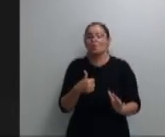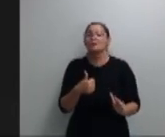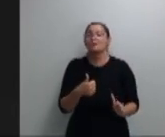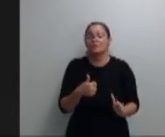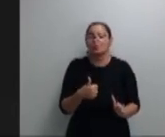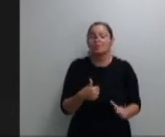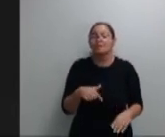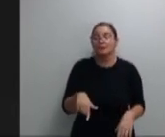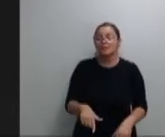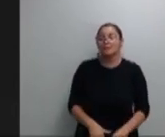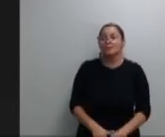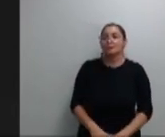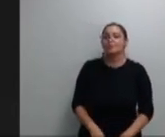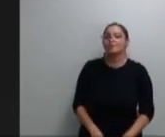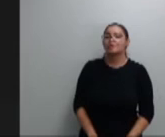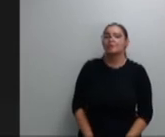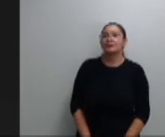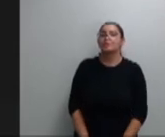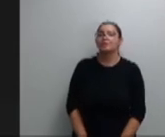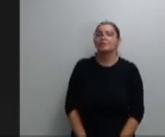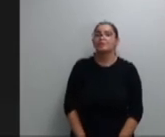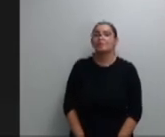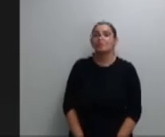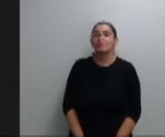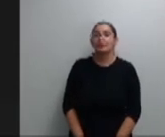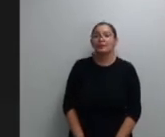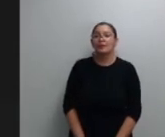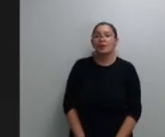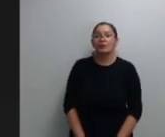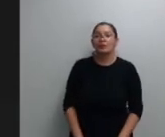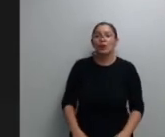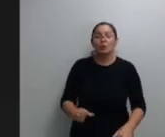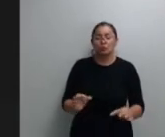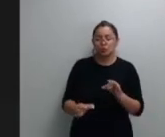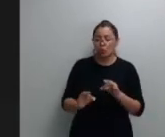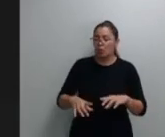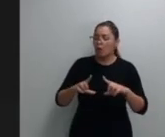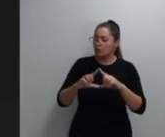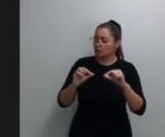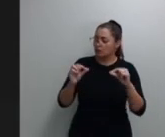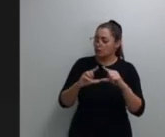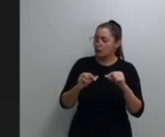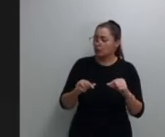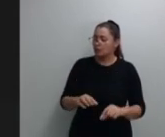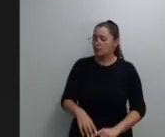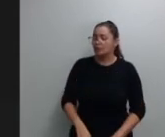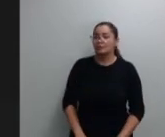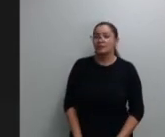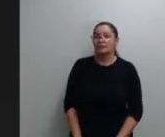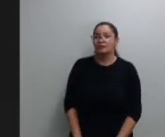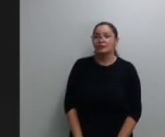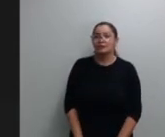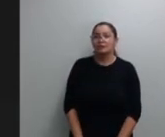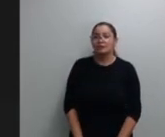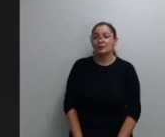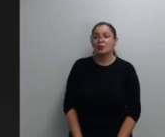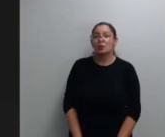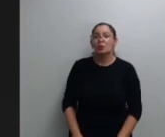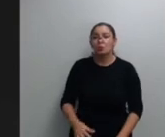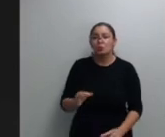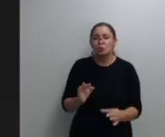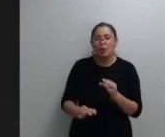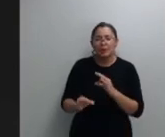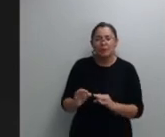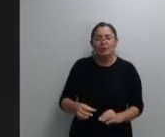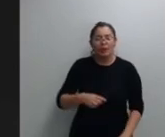984.249 do Distrito Federal em que o ministro Teori ficou relator para o acordo o julgamento se deu no dia 3